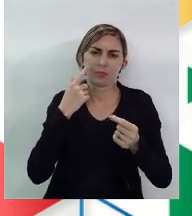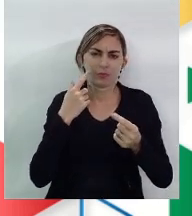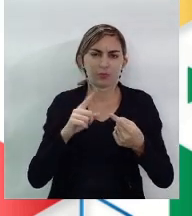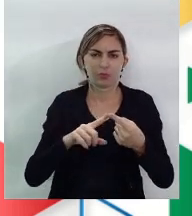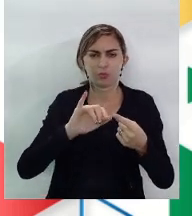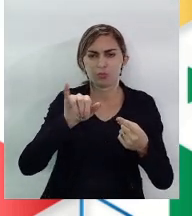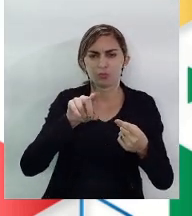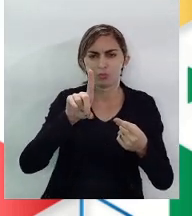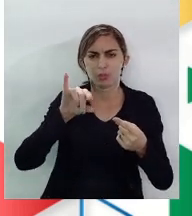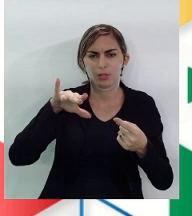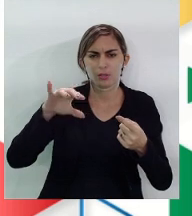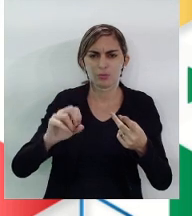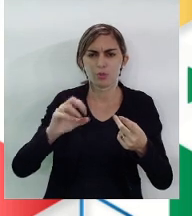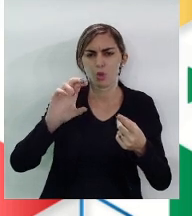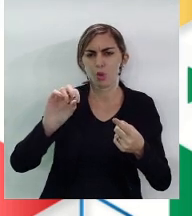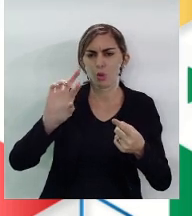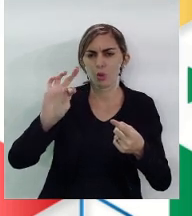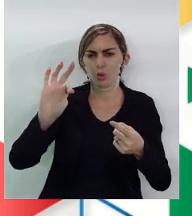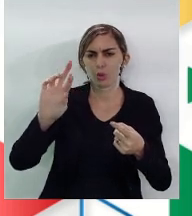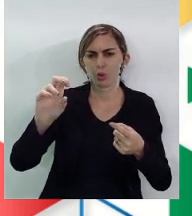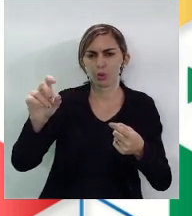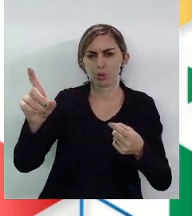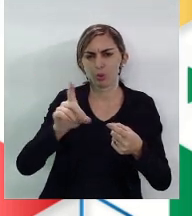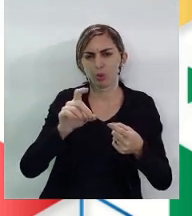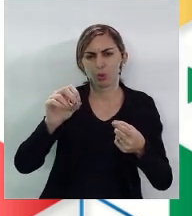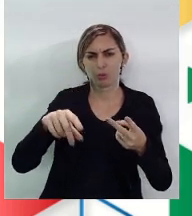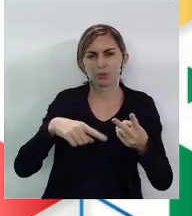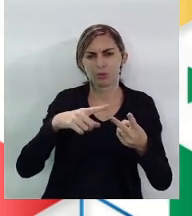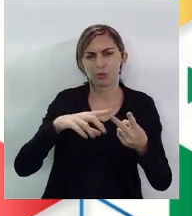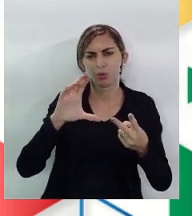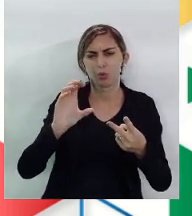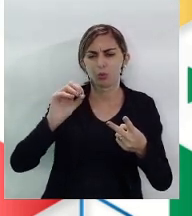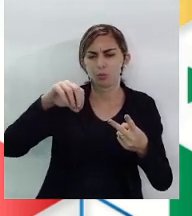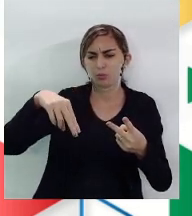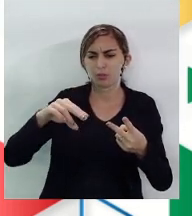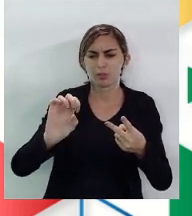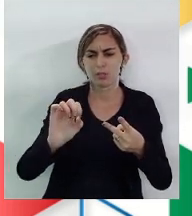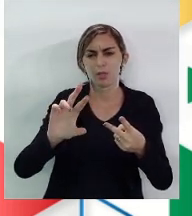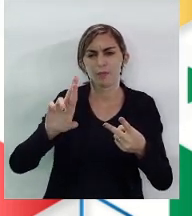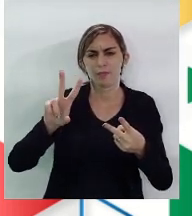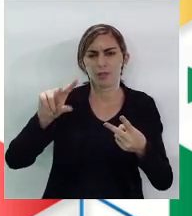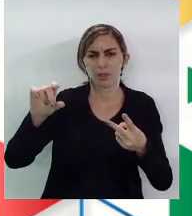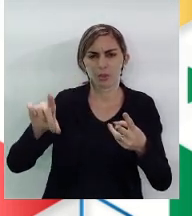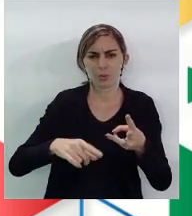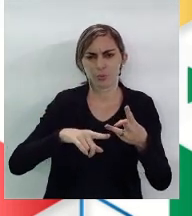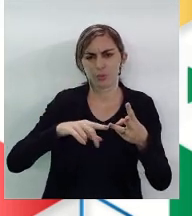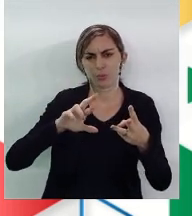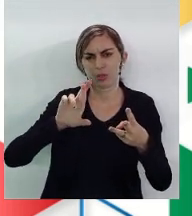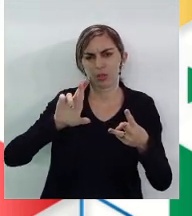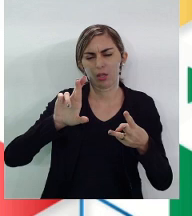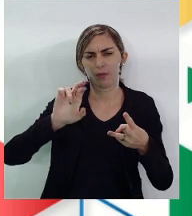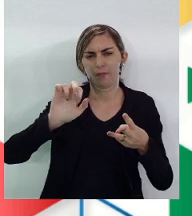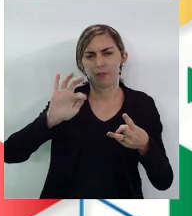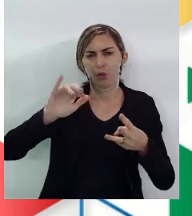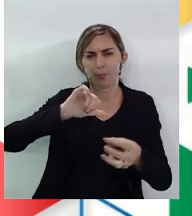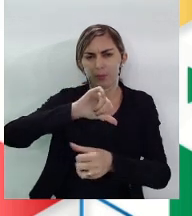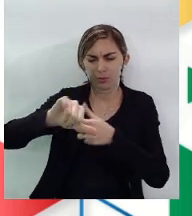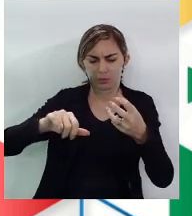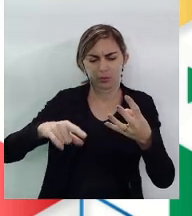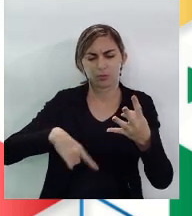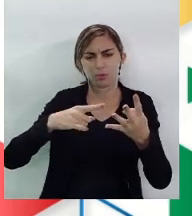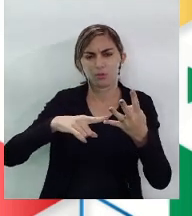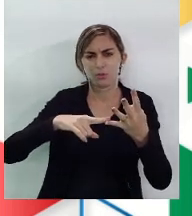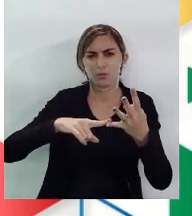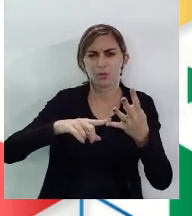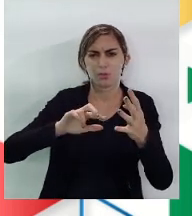ver, judaísmo ortodoxo, judaísmo conservador, judaísmo reformista, judaísmo